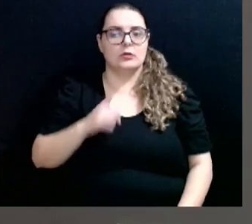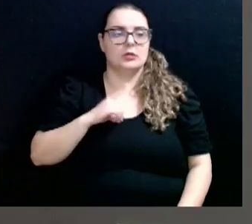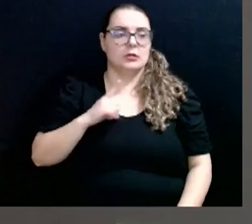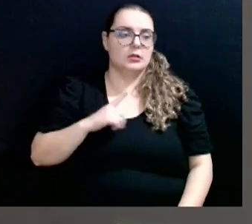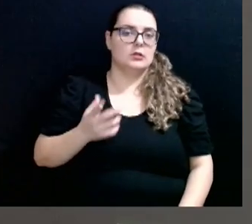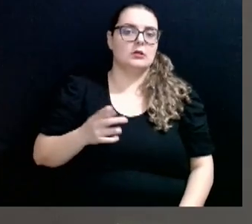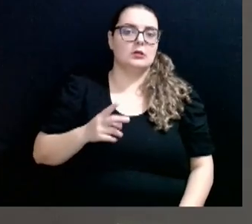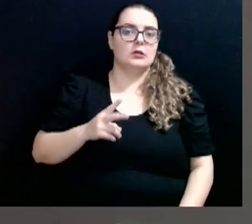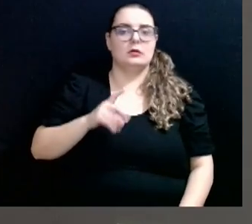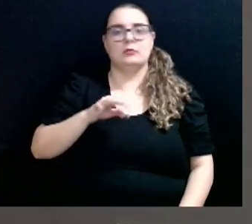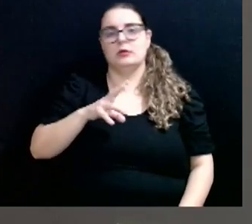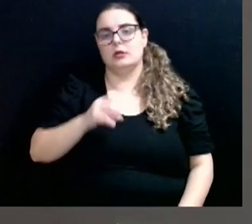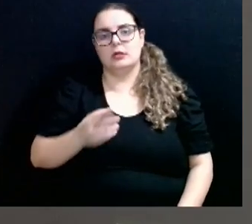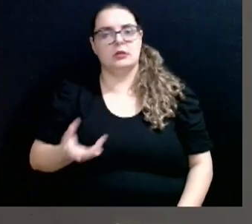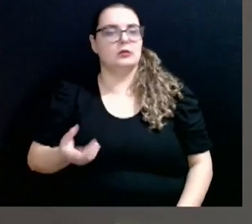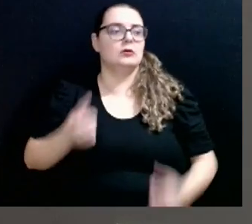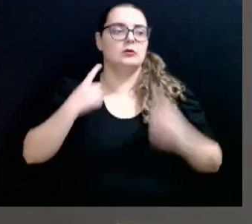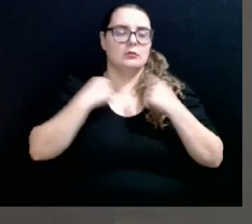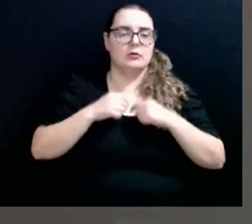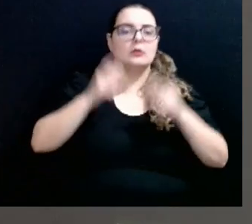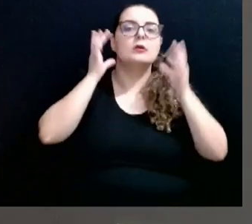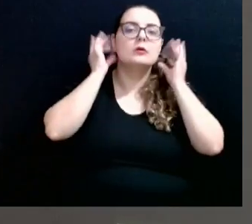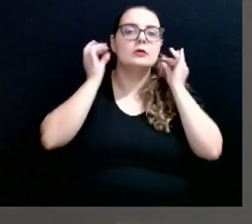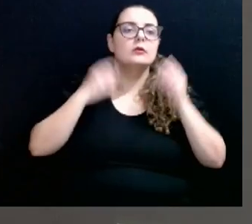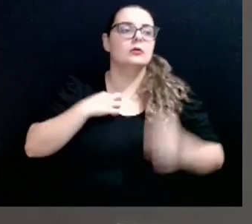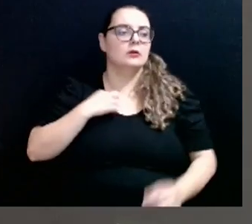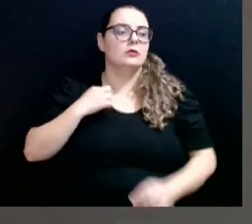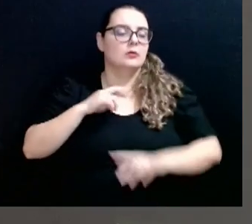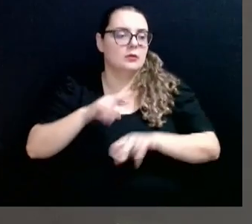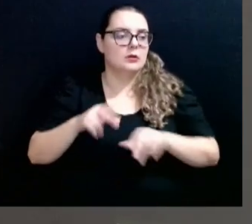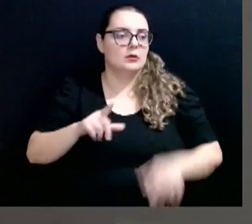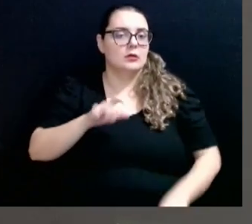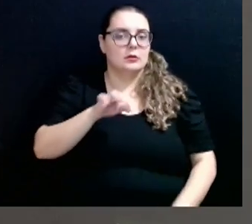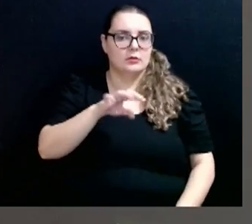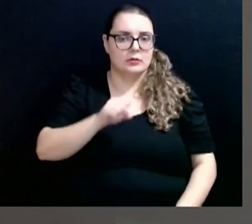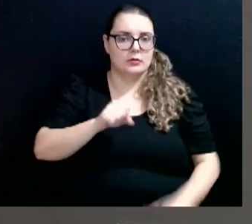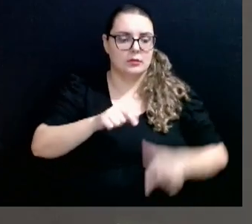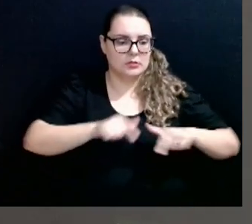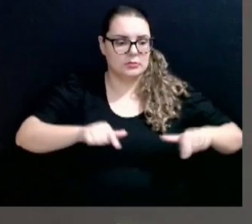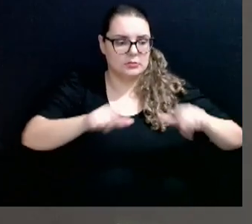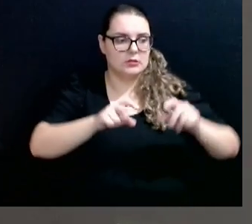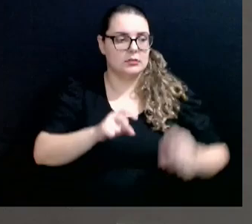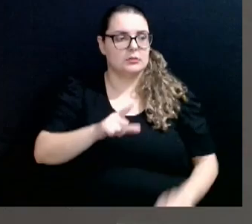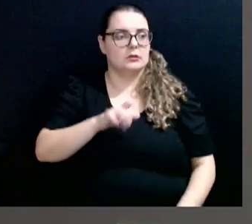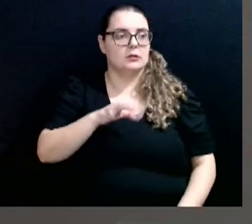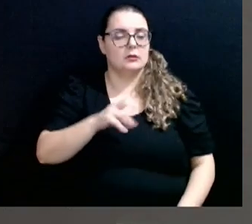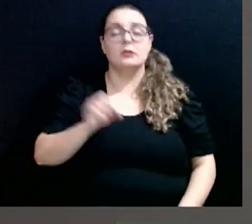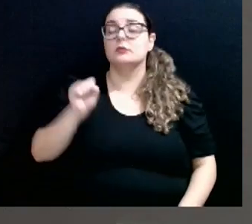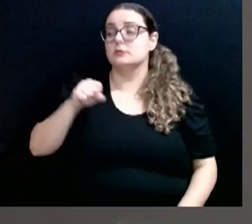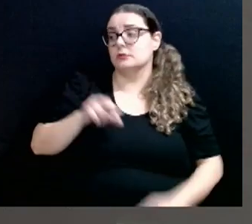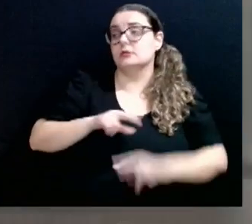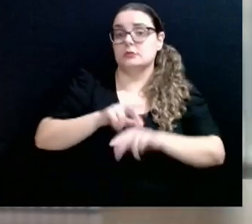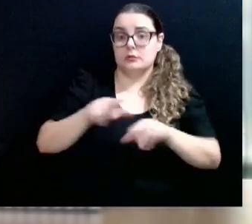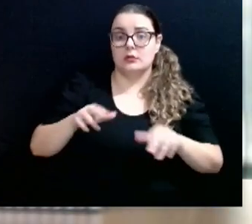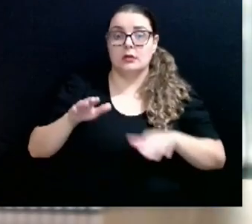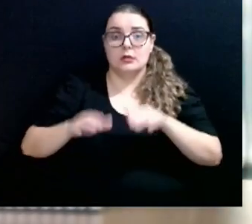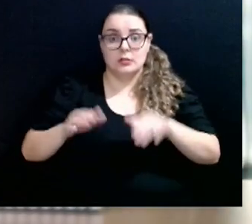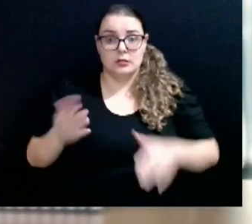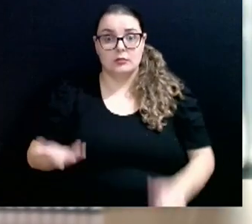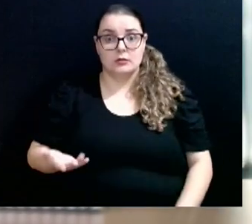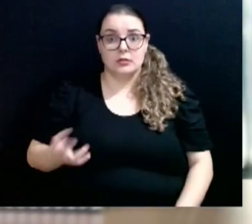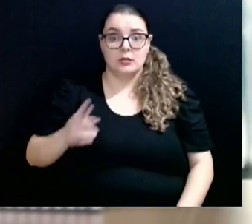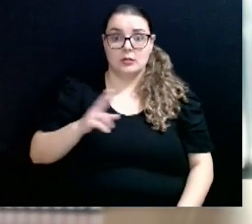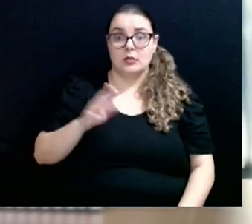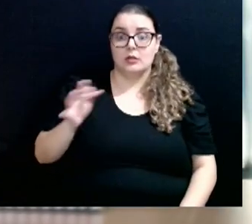eletrodoméstico, joias, itens de vestuários, né? São vários lotes que são leiloados, né, Pedro? Isso, são vários lotes. Muitas vezes a Receita Federal ela